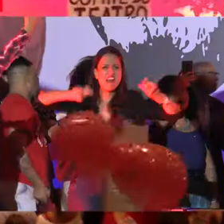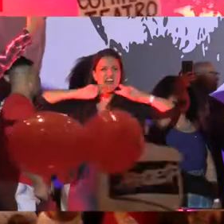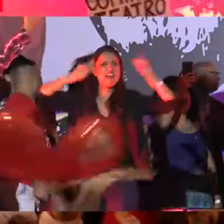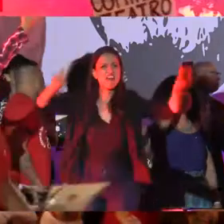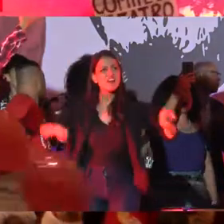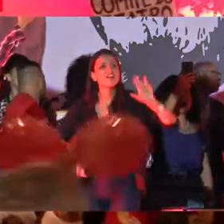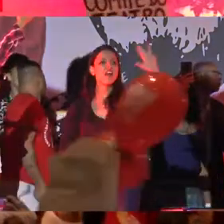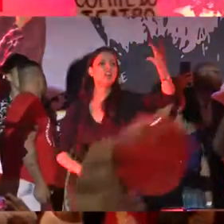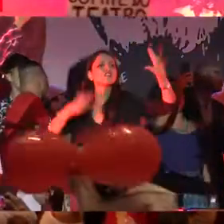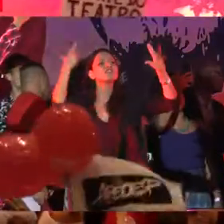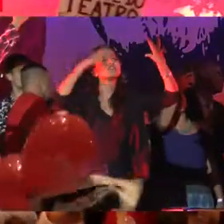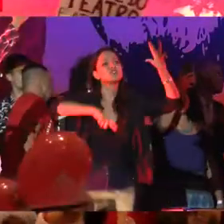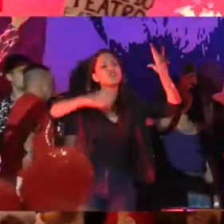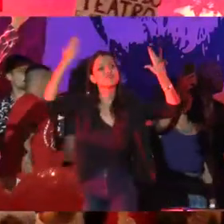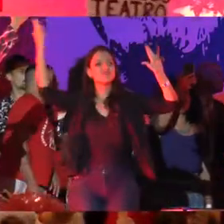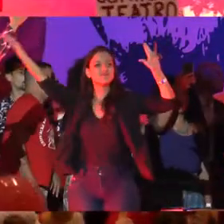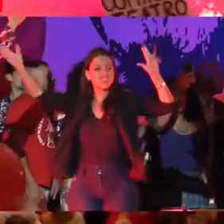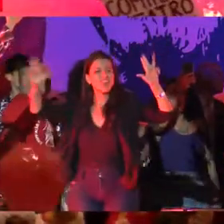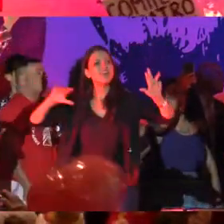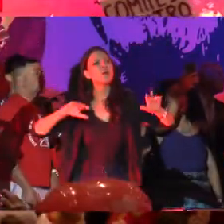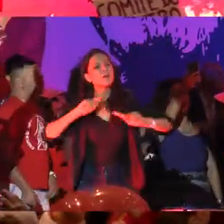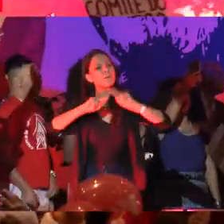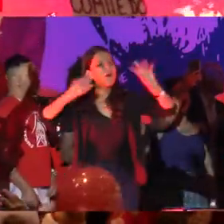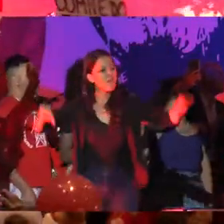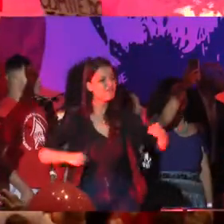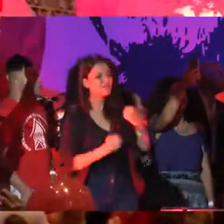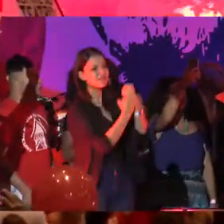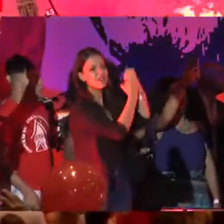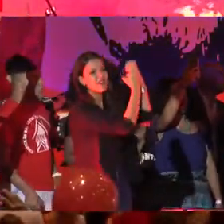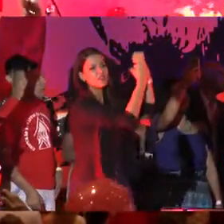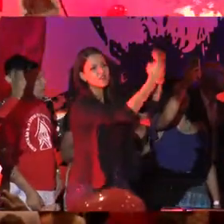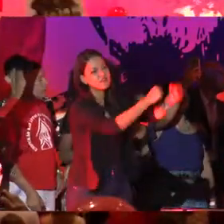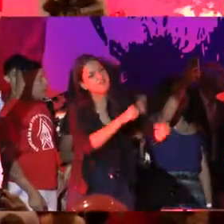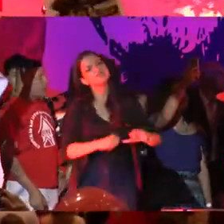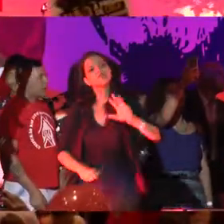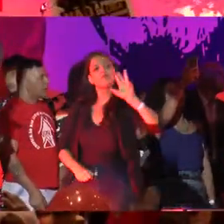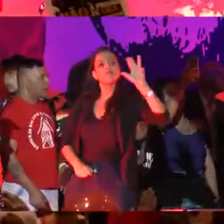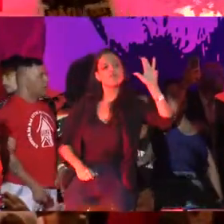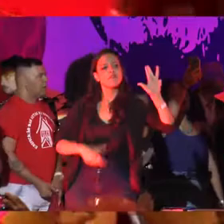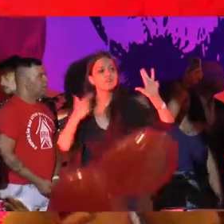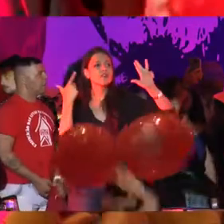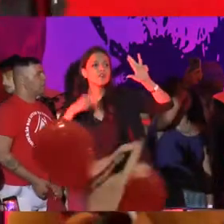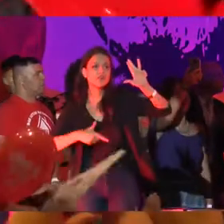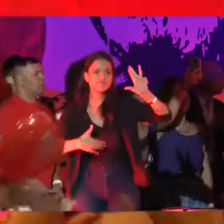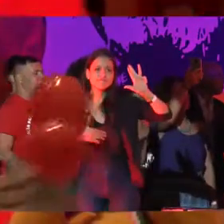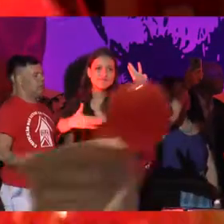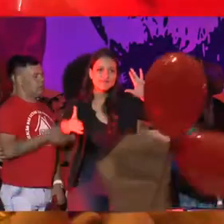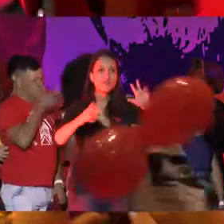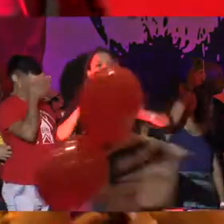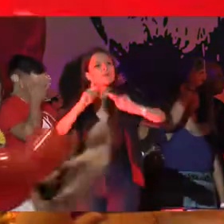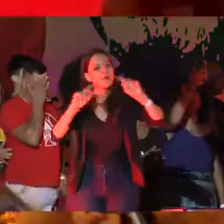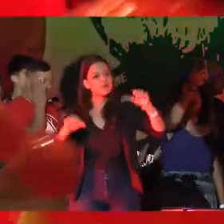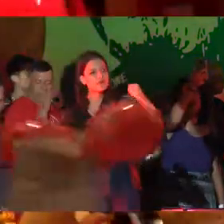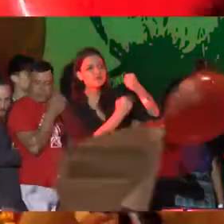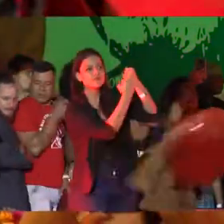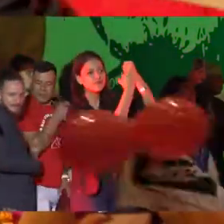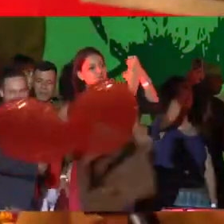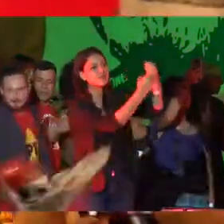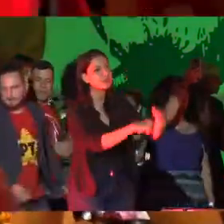É Lula de novo com a força do povo. É Lula de novo com a